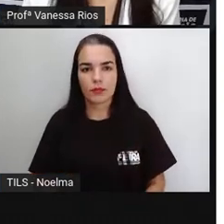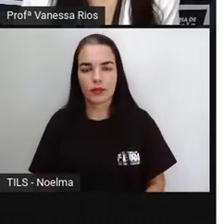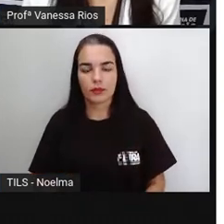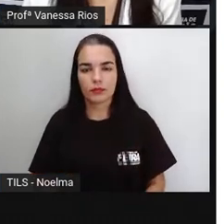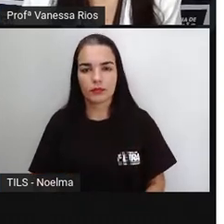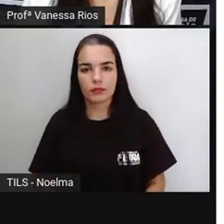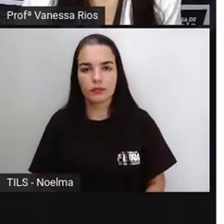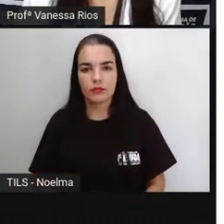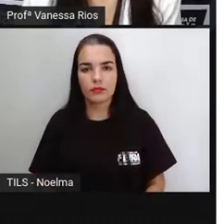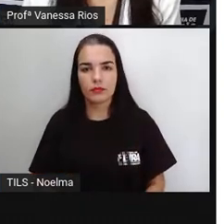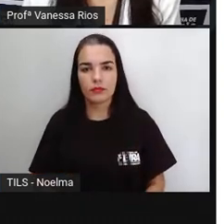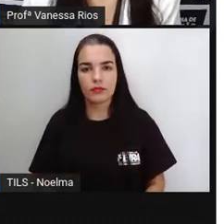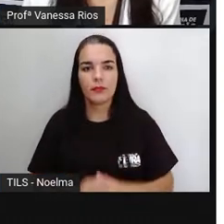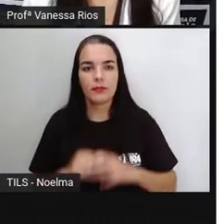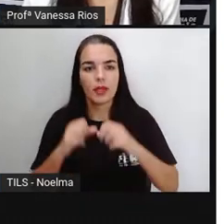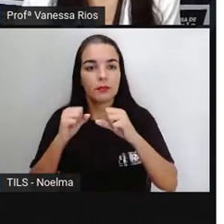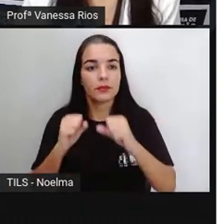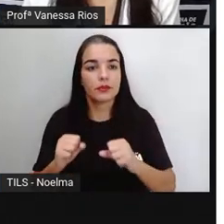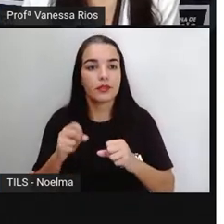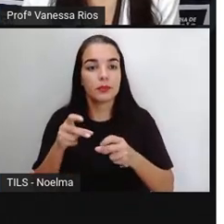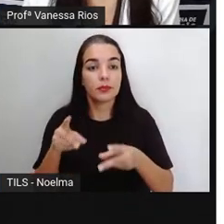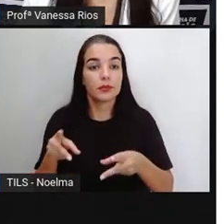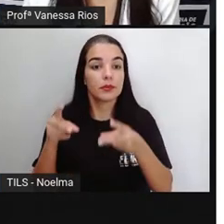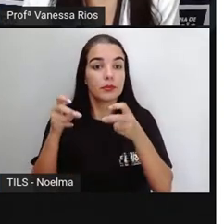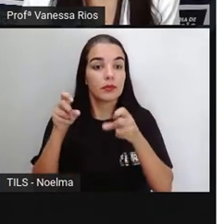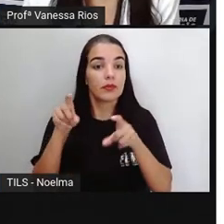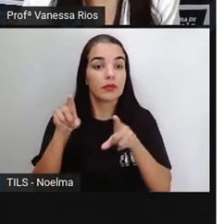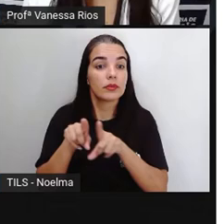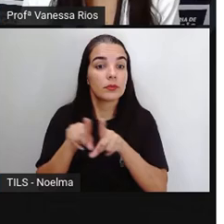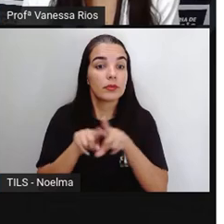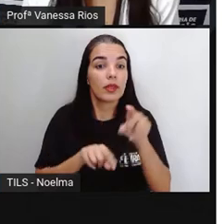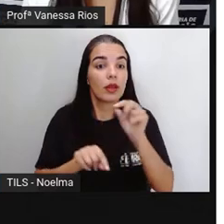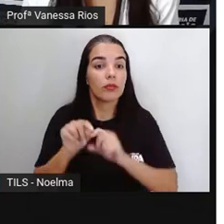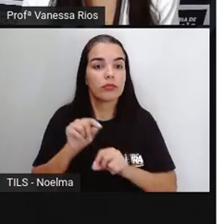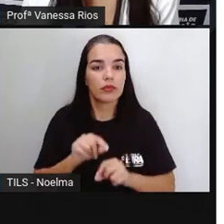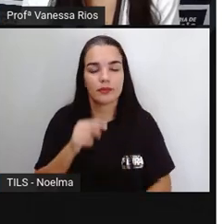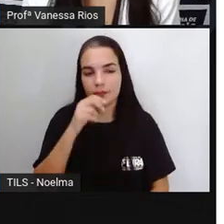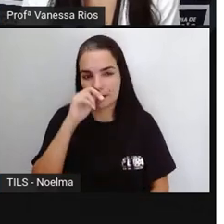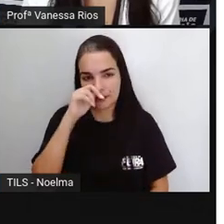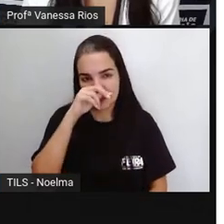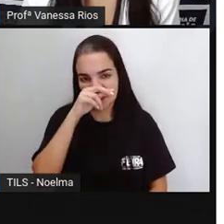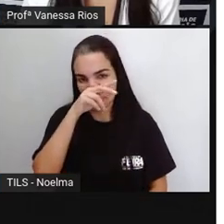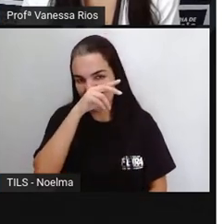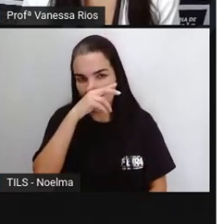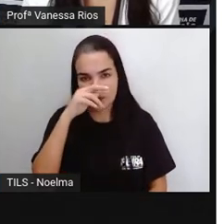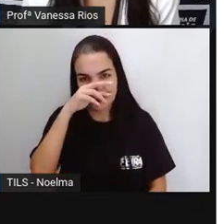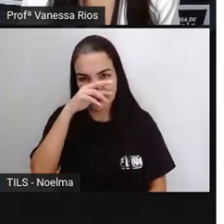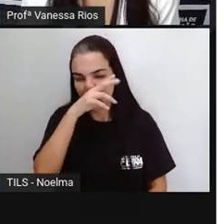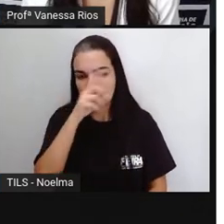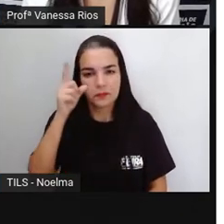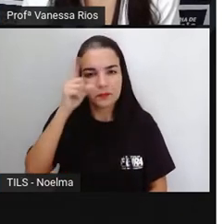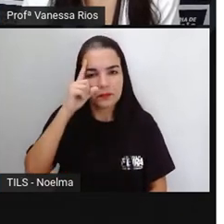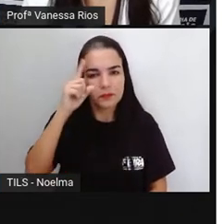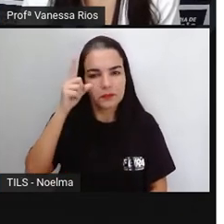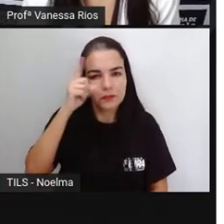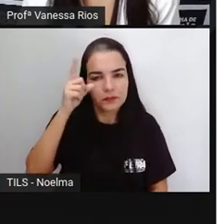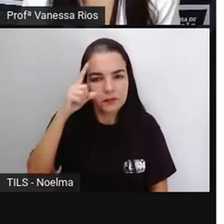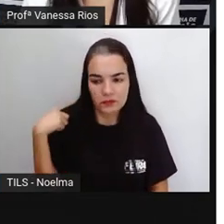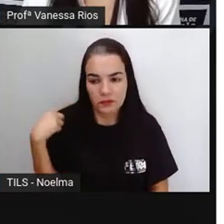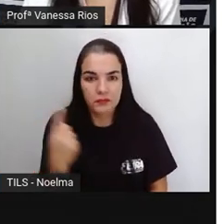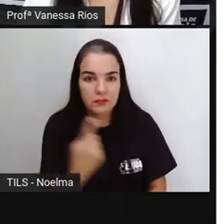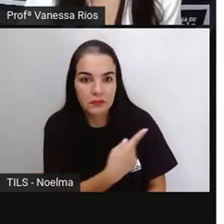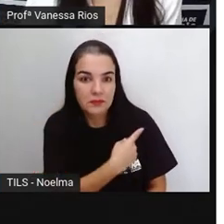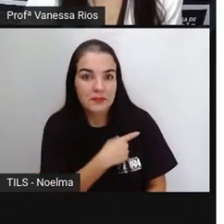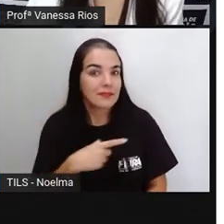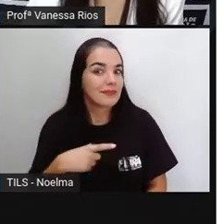E aí nós podemos observar os materiais em nosso cotidiano e perceber, ó, que eles possuem